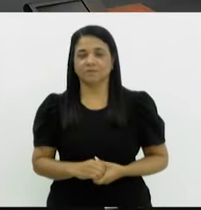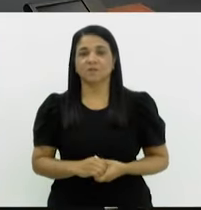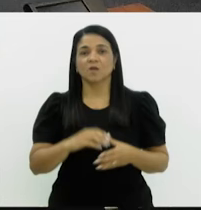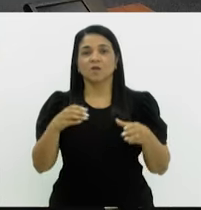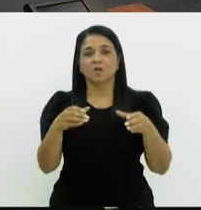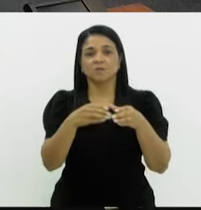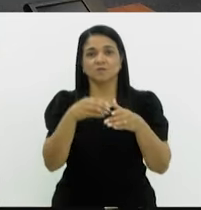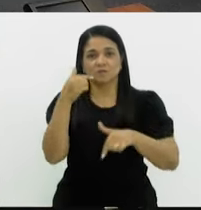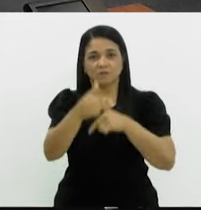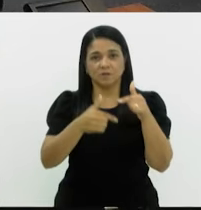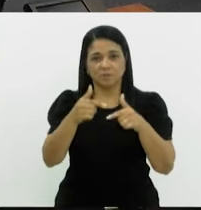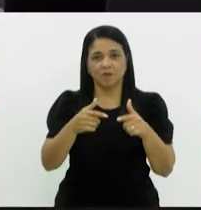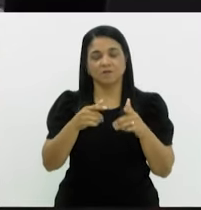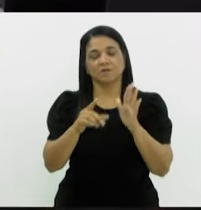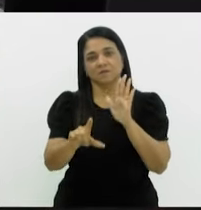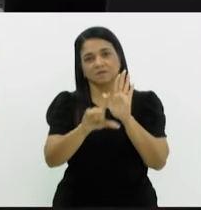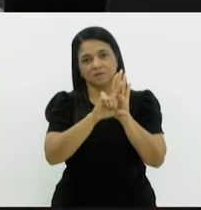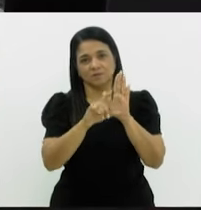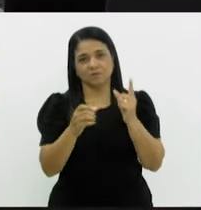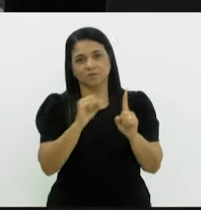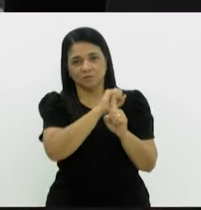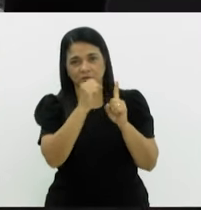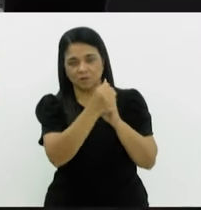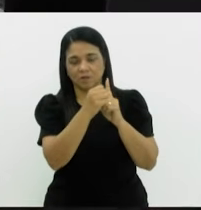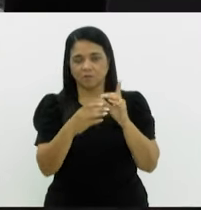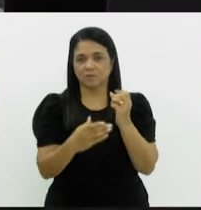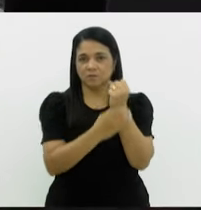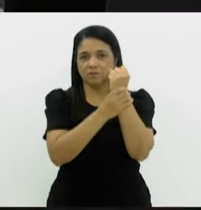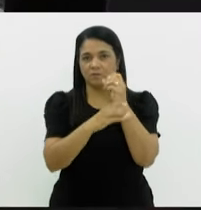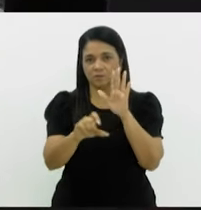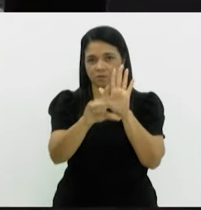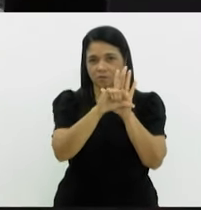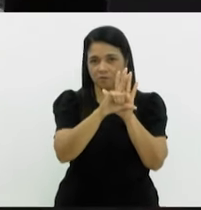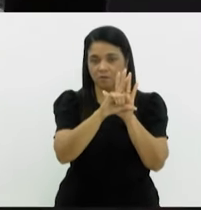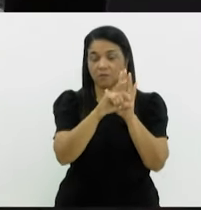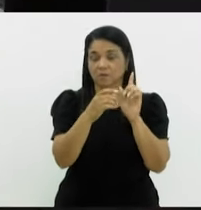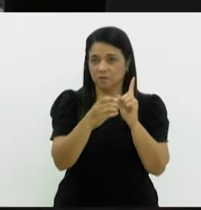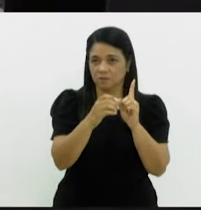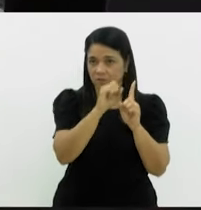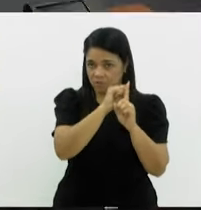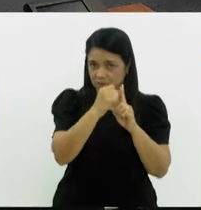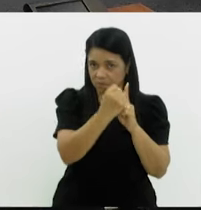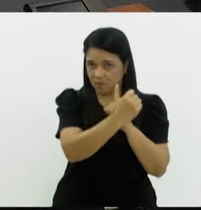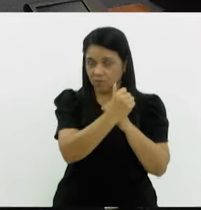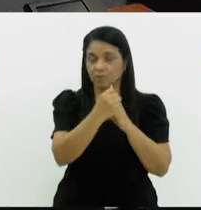Comissão de Trabalho, Legislação Social e Seguridade Social, deputada Dani Balbi.